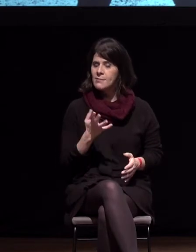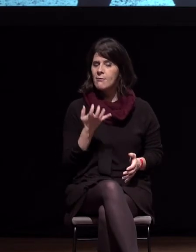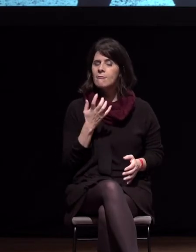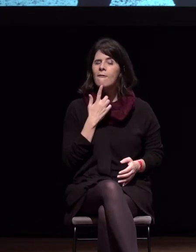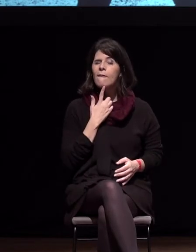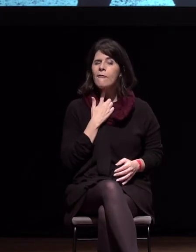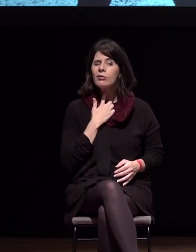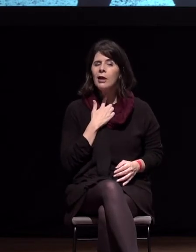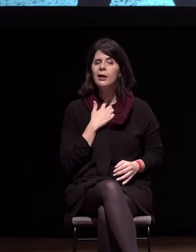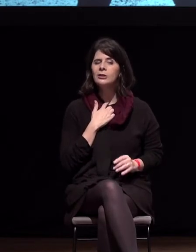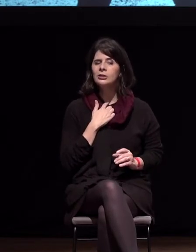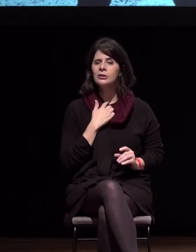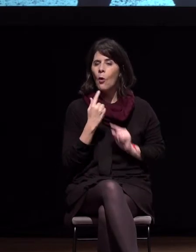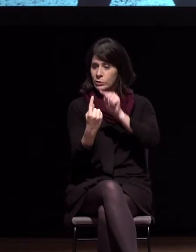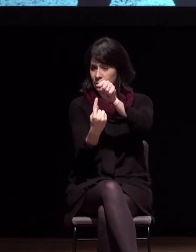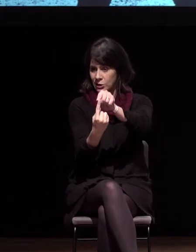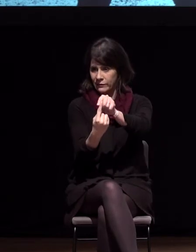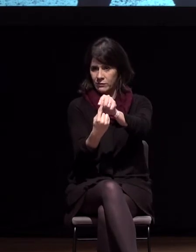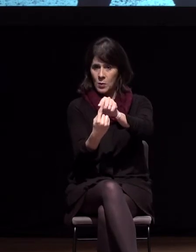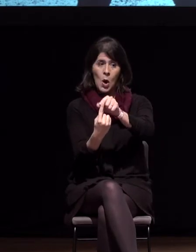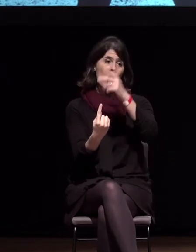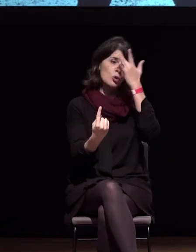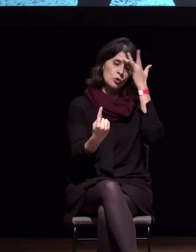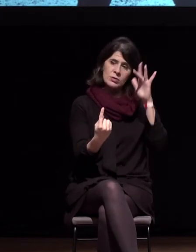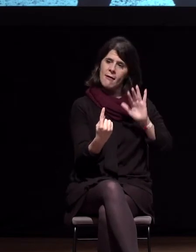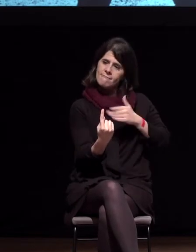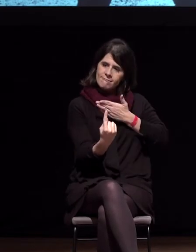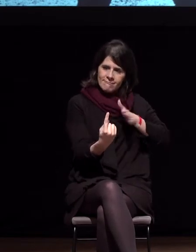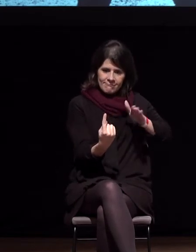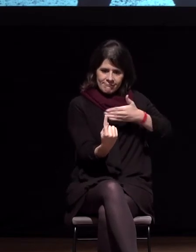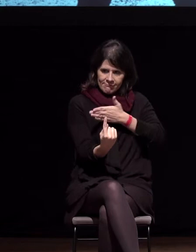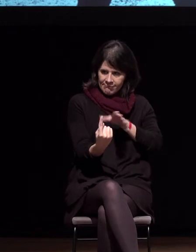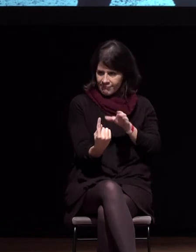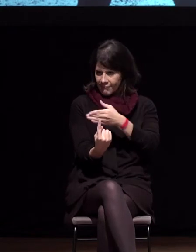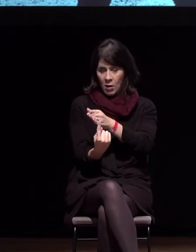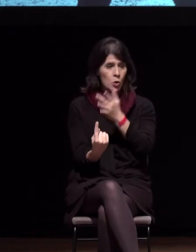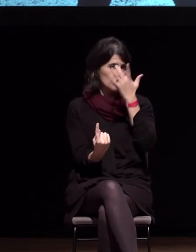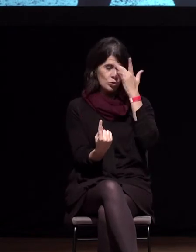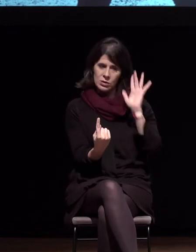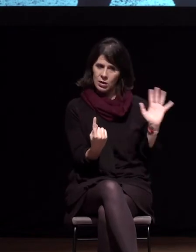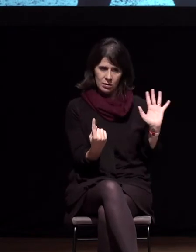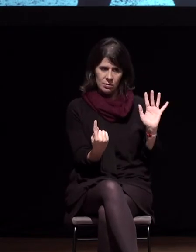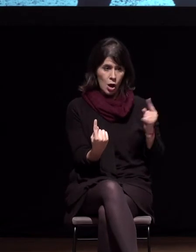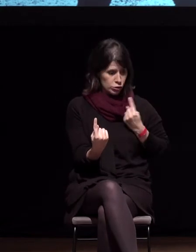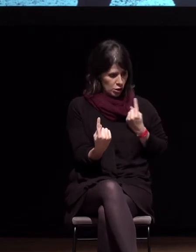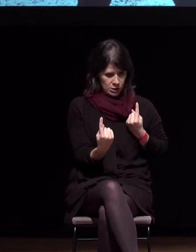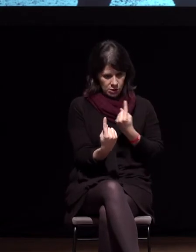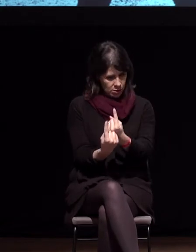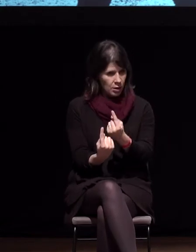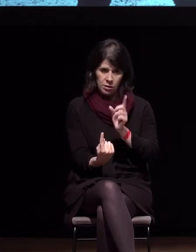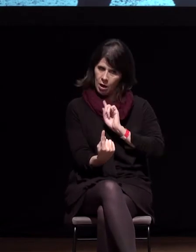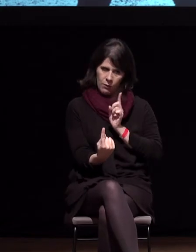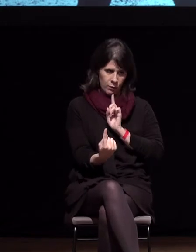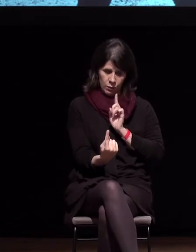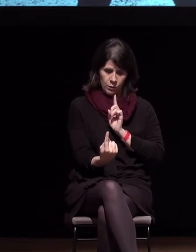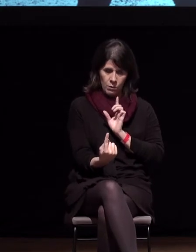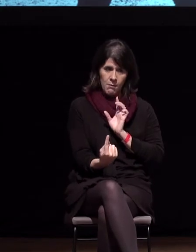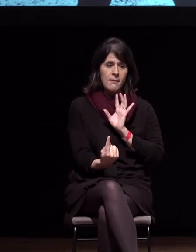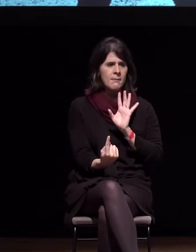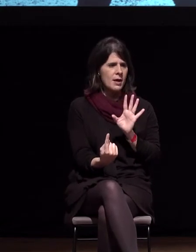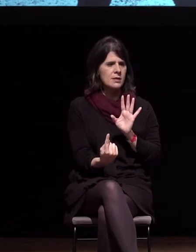sei como, e eu não sei se sozinha. Nunca é, mas, entende? Não estou